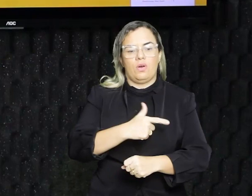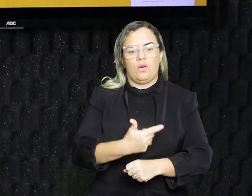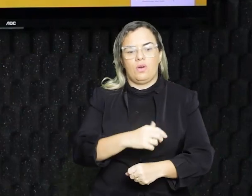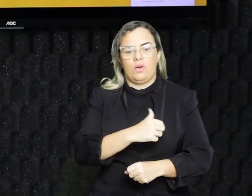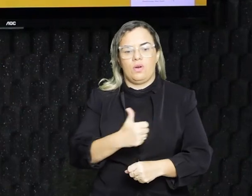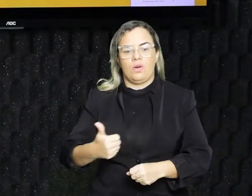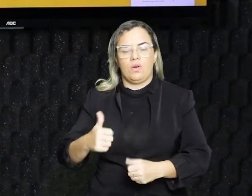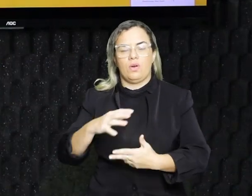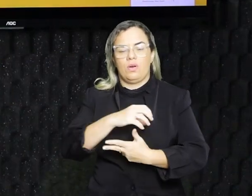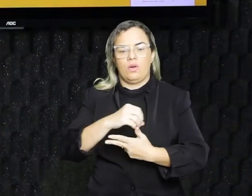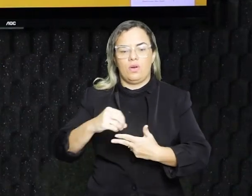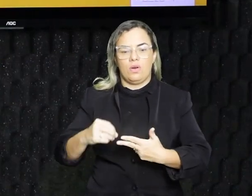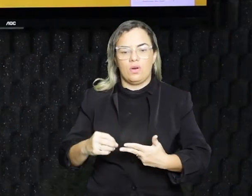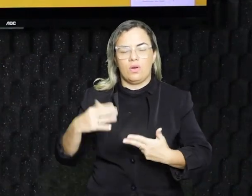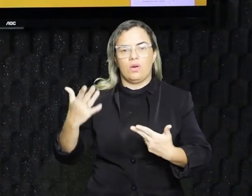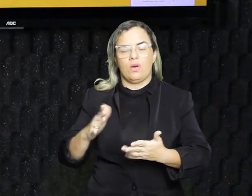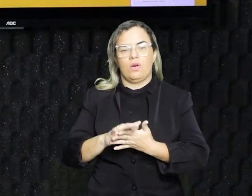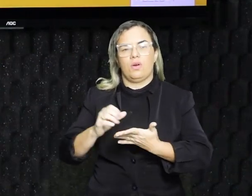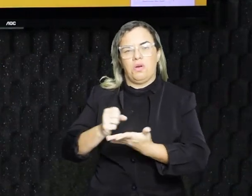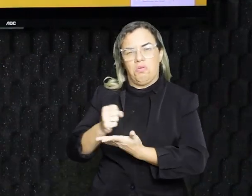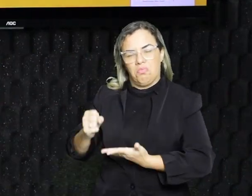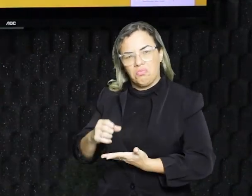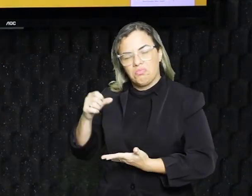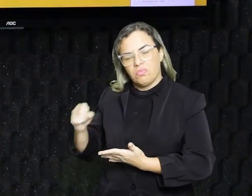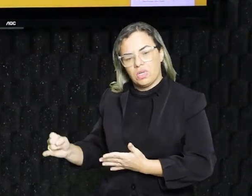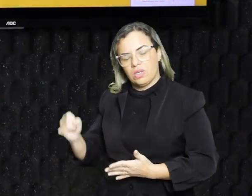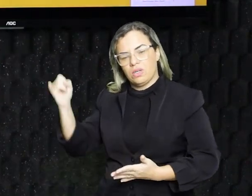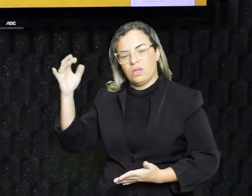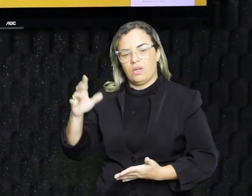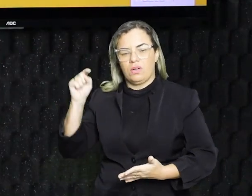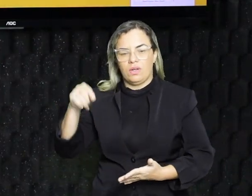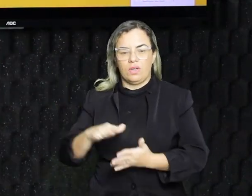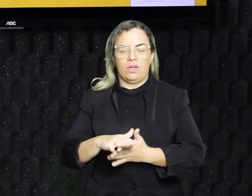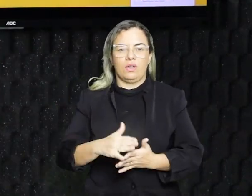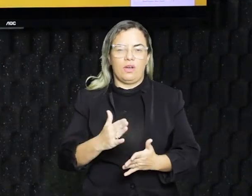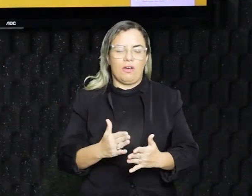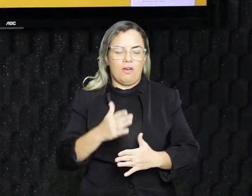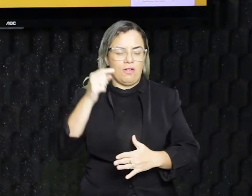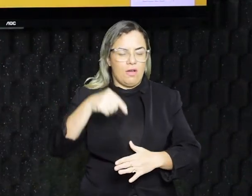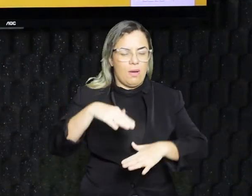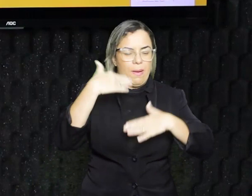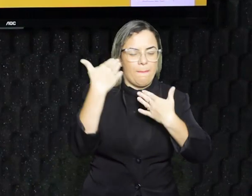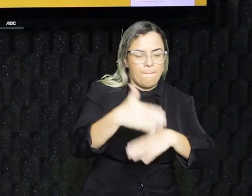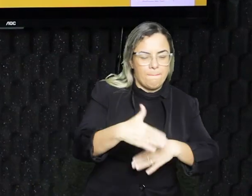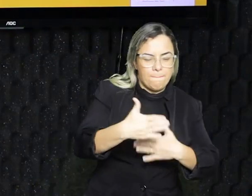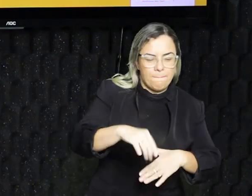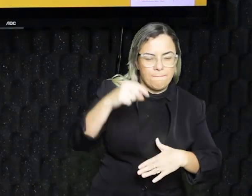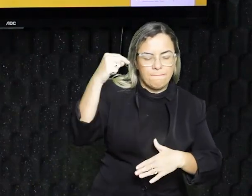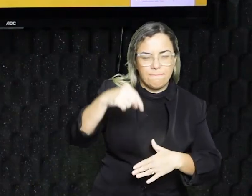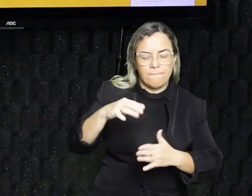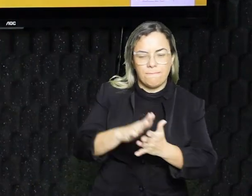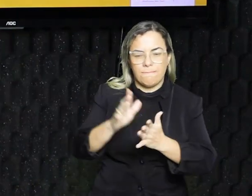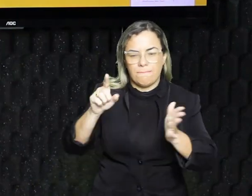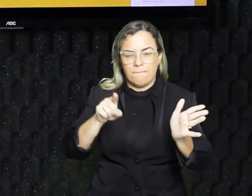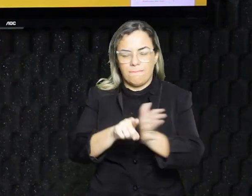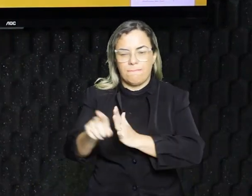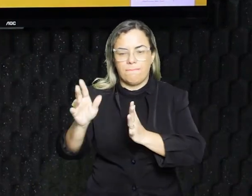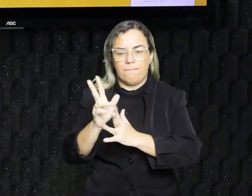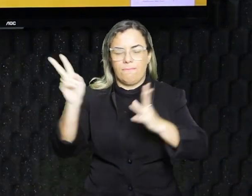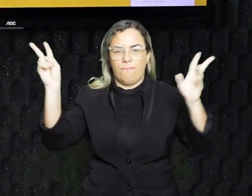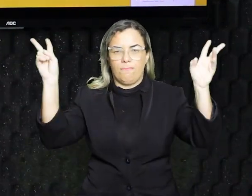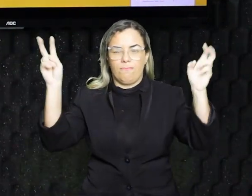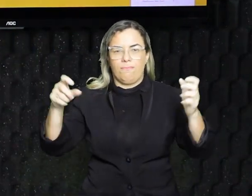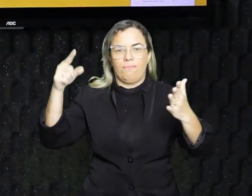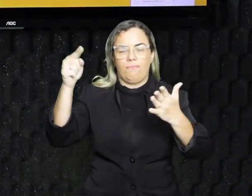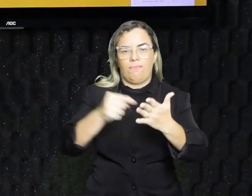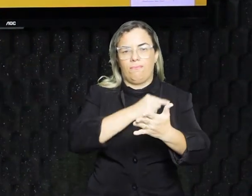muito interessante, que vai te dar uma base bem legal para na hora da tua prova tu chegar lá e caindo essa questão, caindo essa temática, tu vai